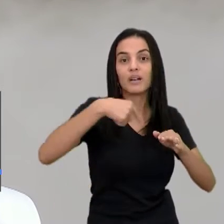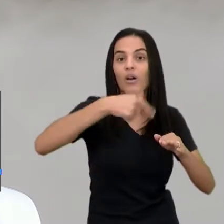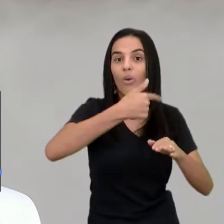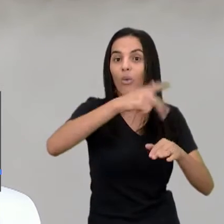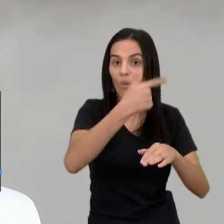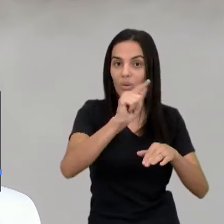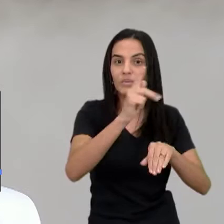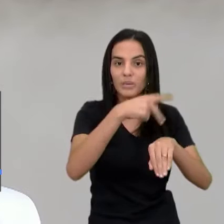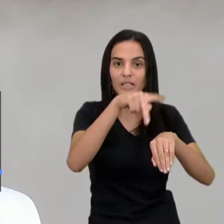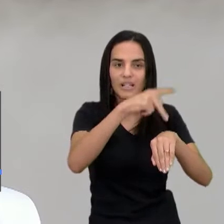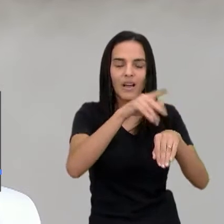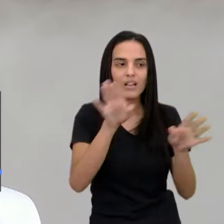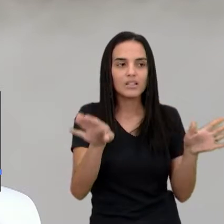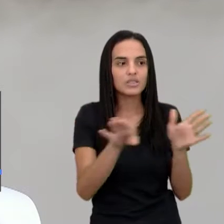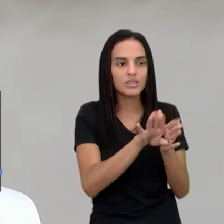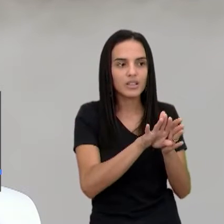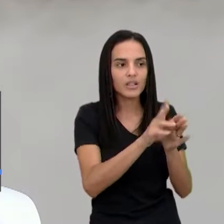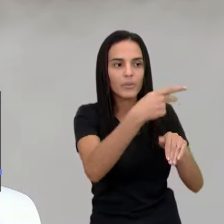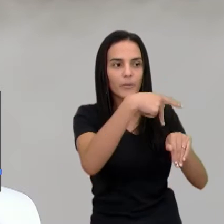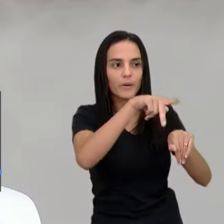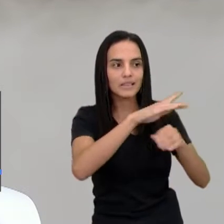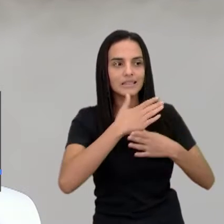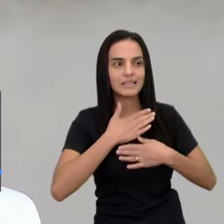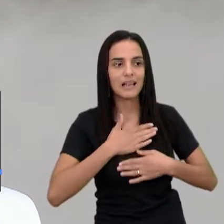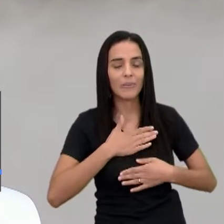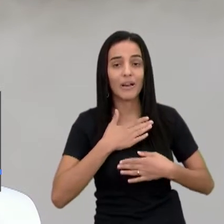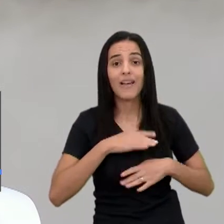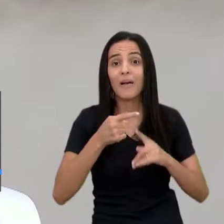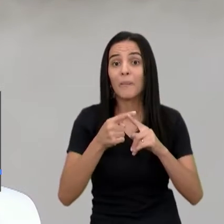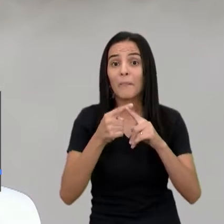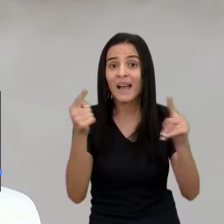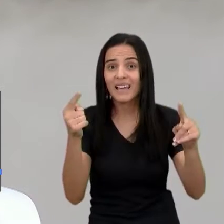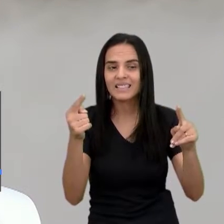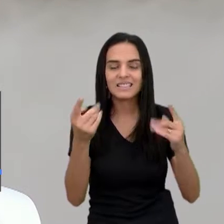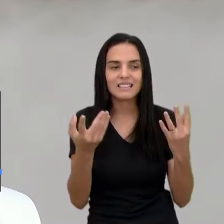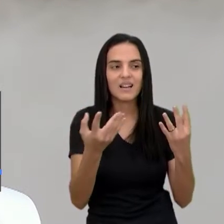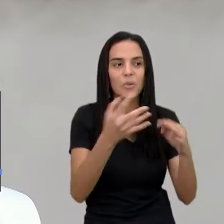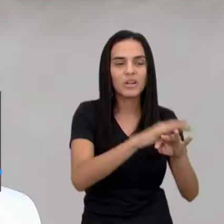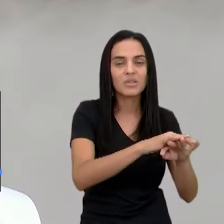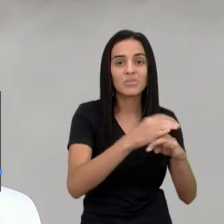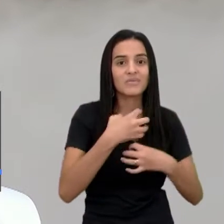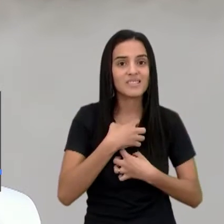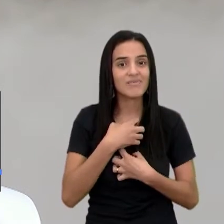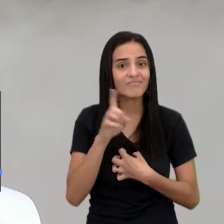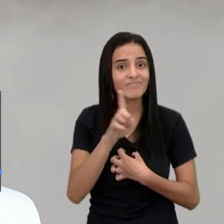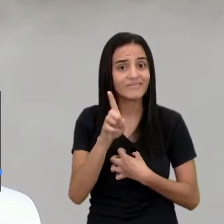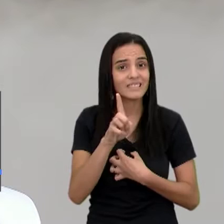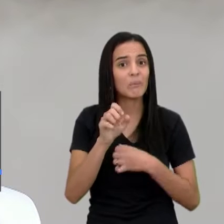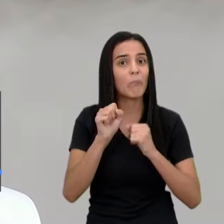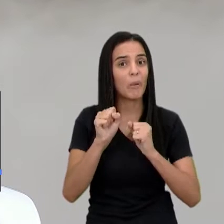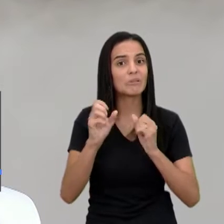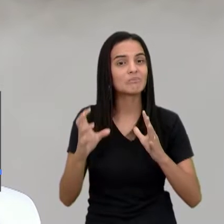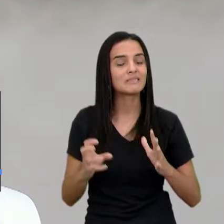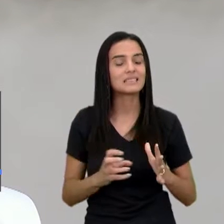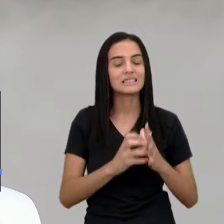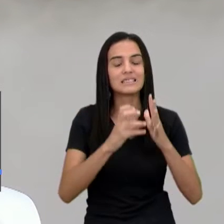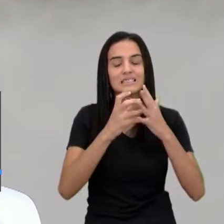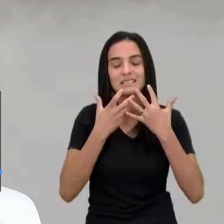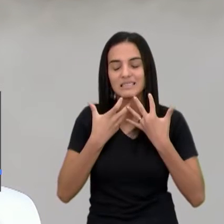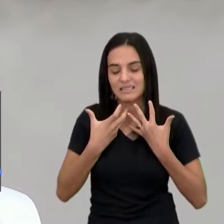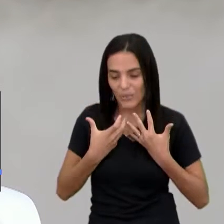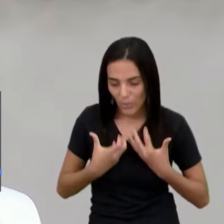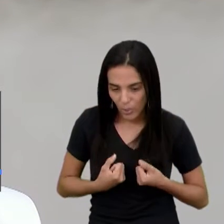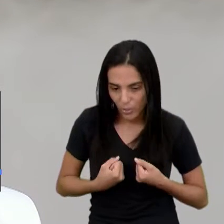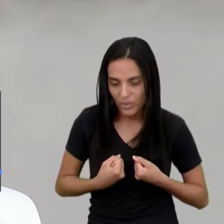num determinado outro país, ele não se sentir também acolhido, né, deve ser um impacto para esse refugiado que está